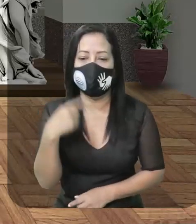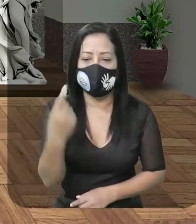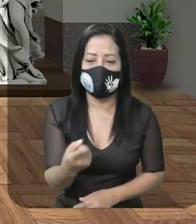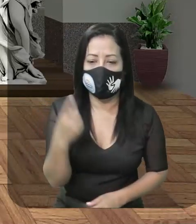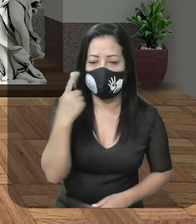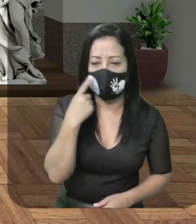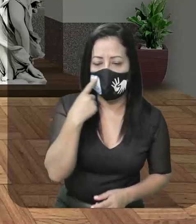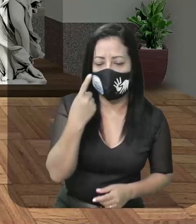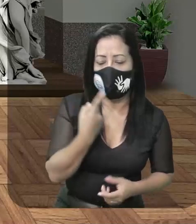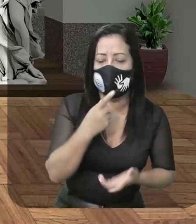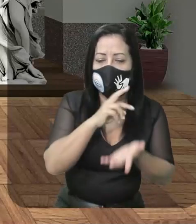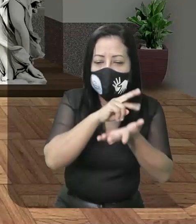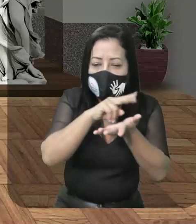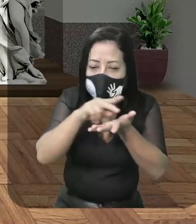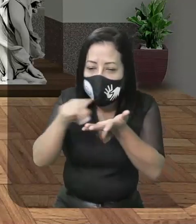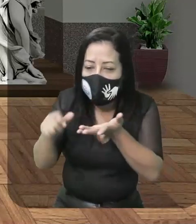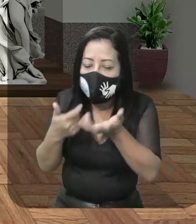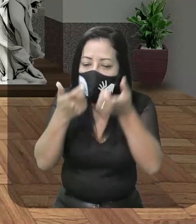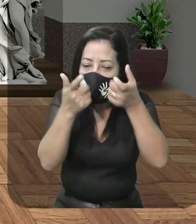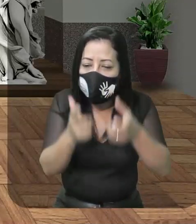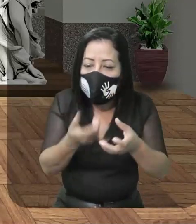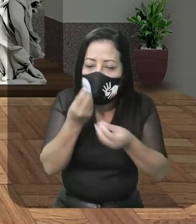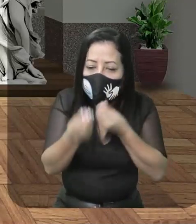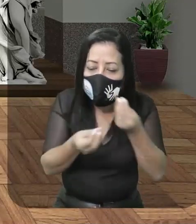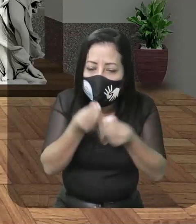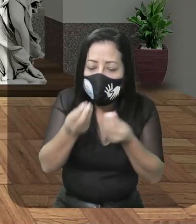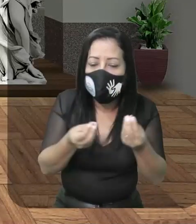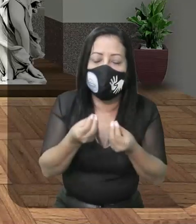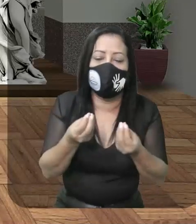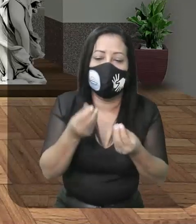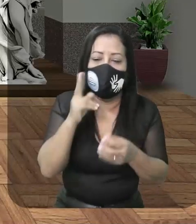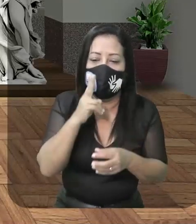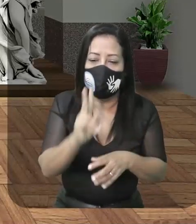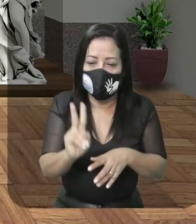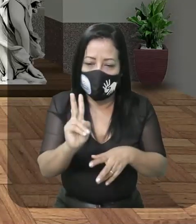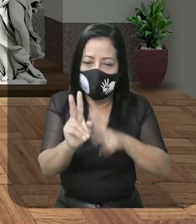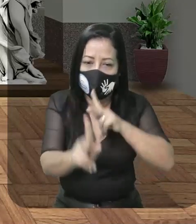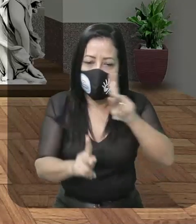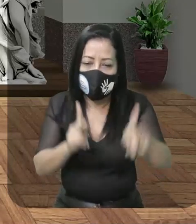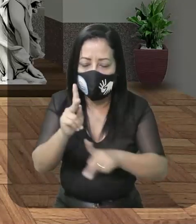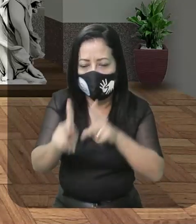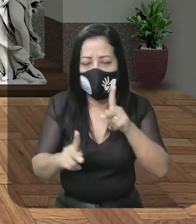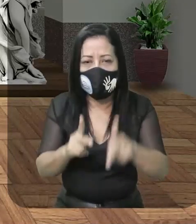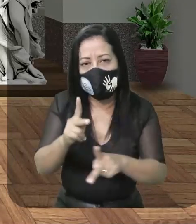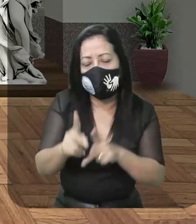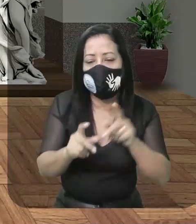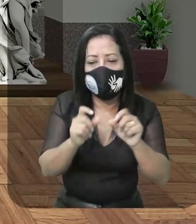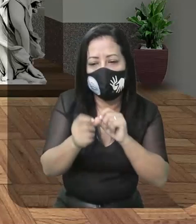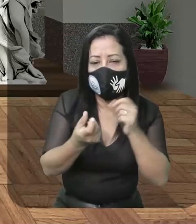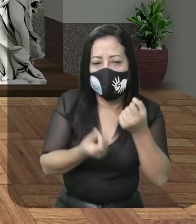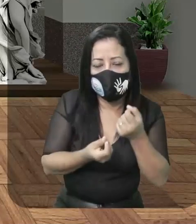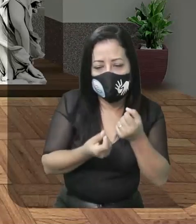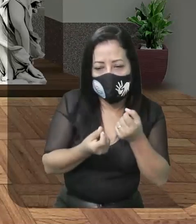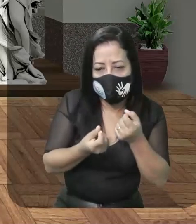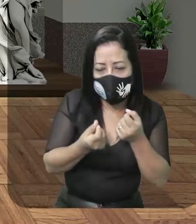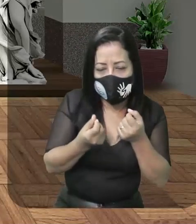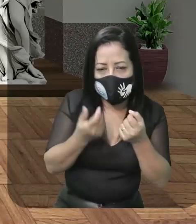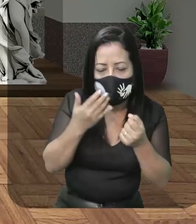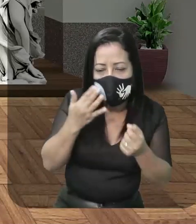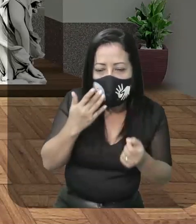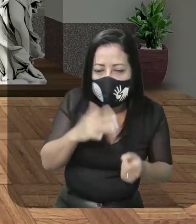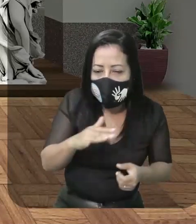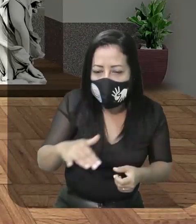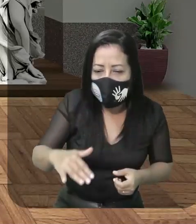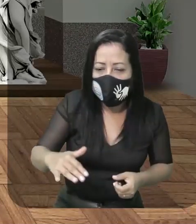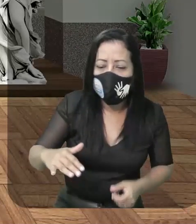de Esparta, como é que ela se forma, nós vamos ver que a população ela era criada para a beligerância, para a guerra.